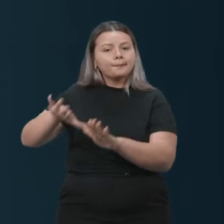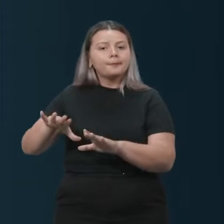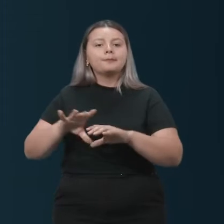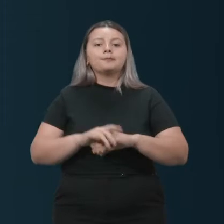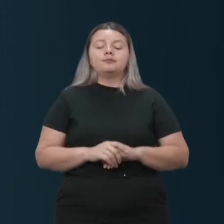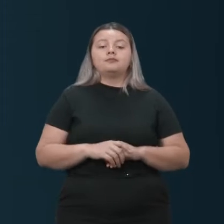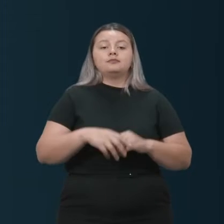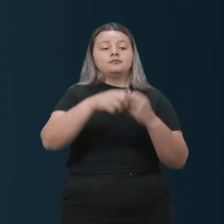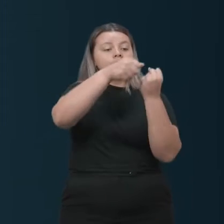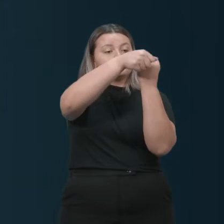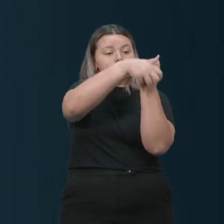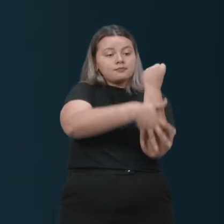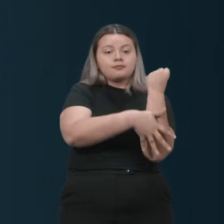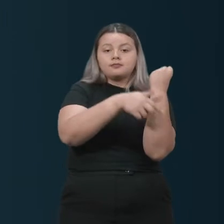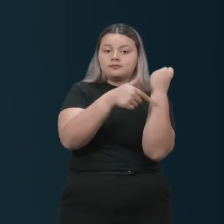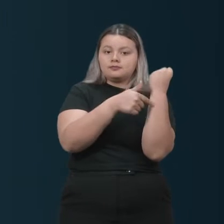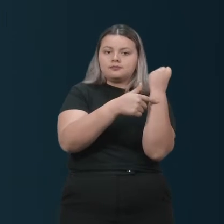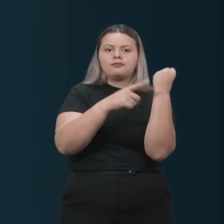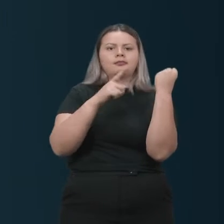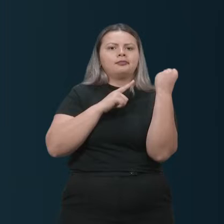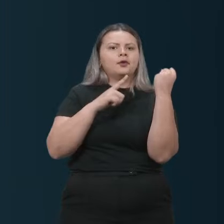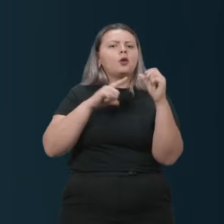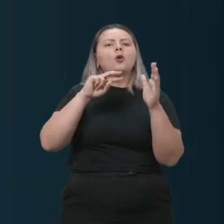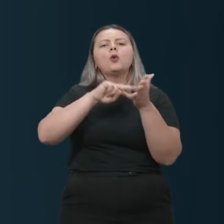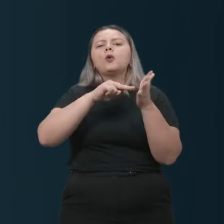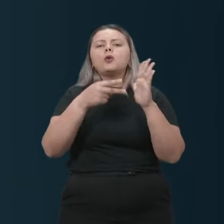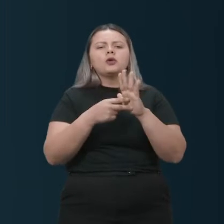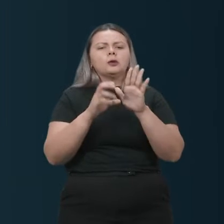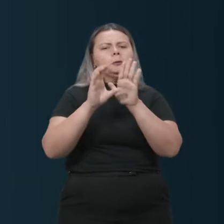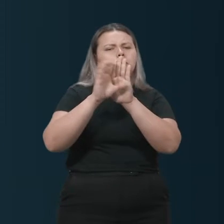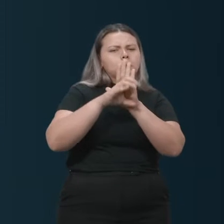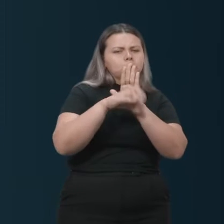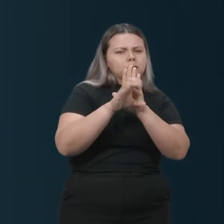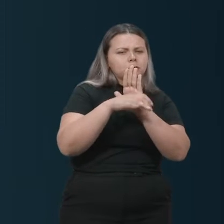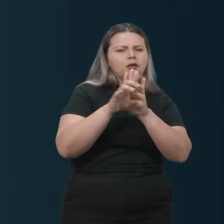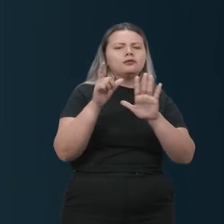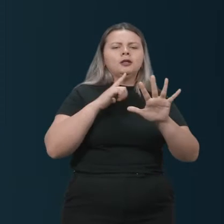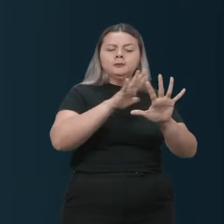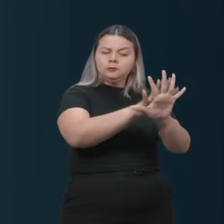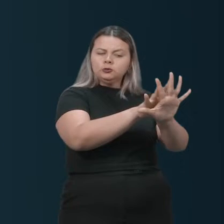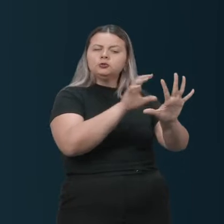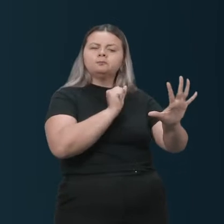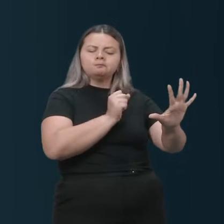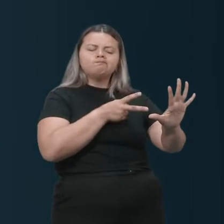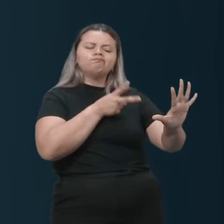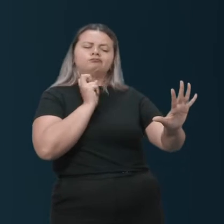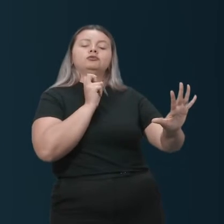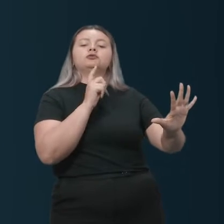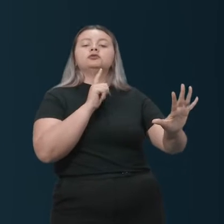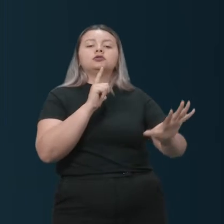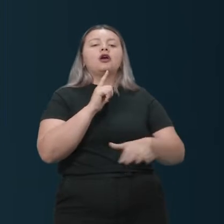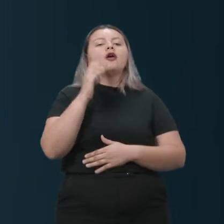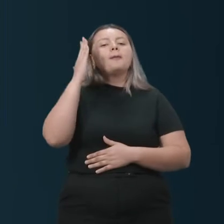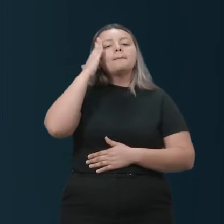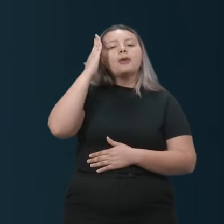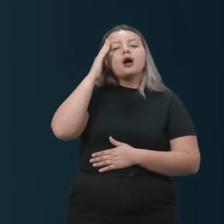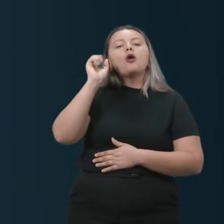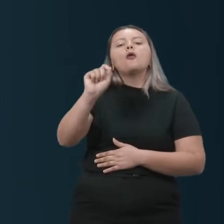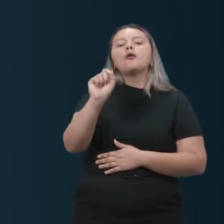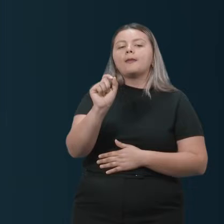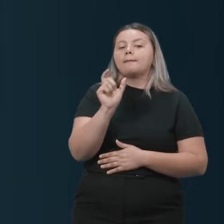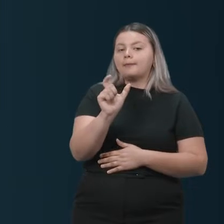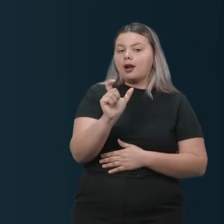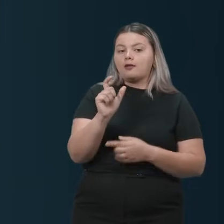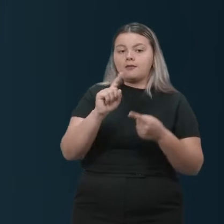disso, o sistema nervoso acaba abrigando conceitos um pouquinho subjetivos que a gente sempre ouve falar,